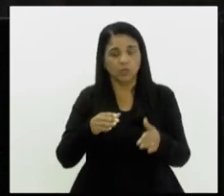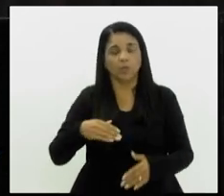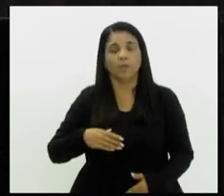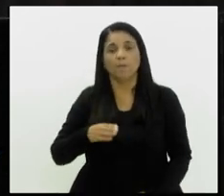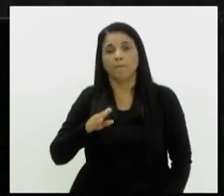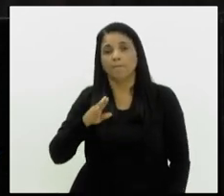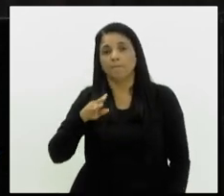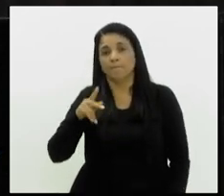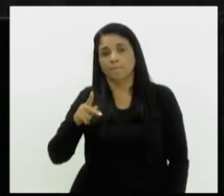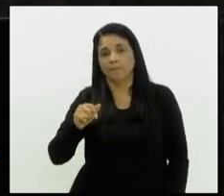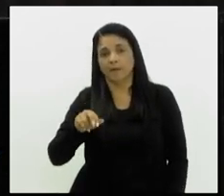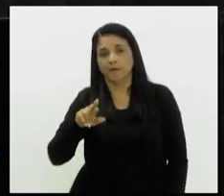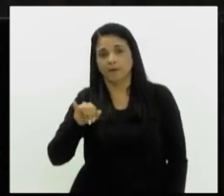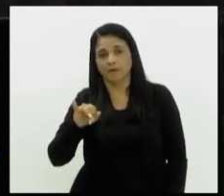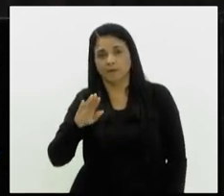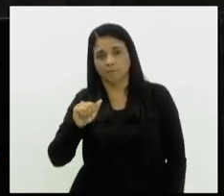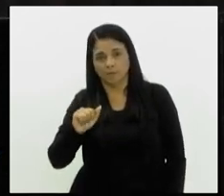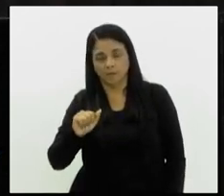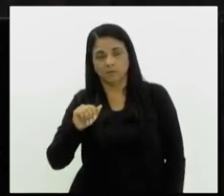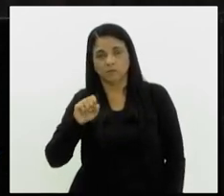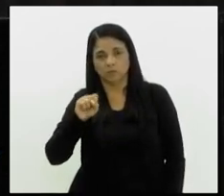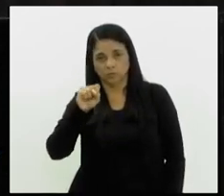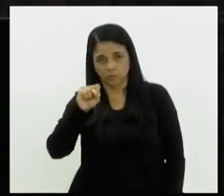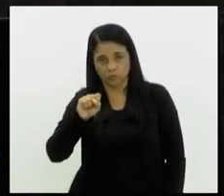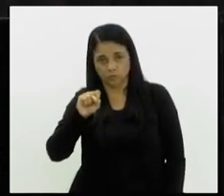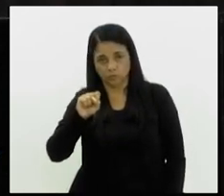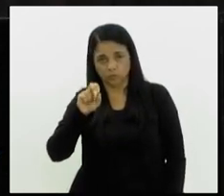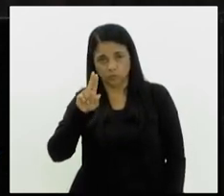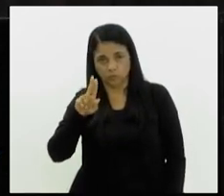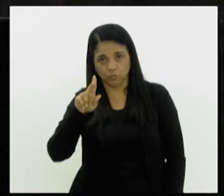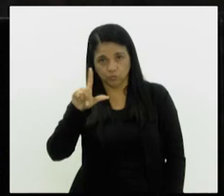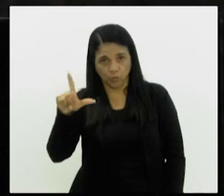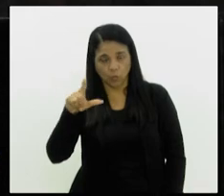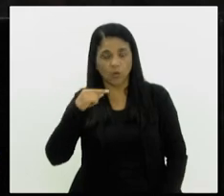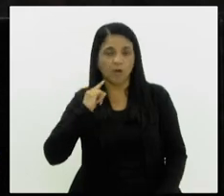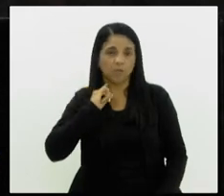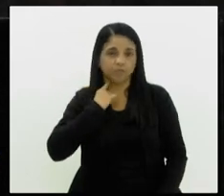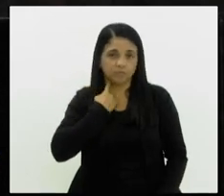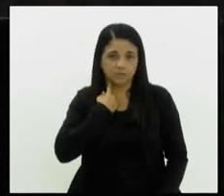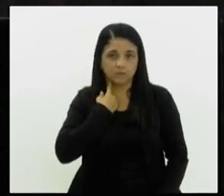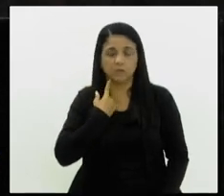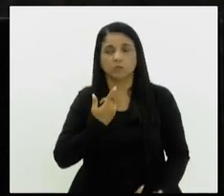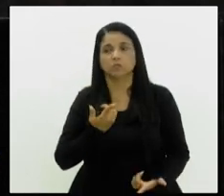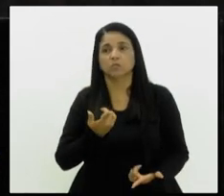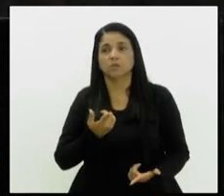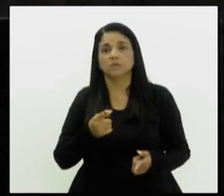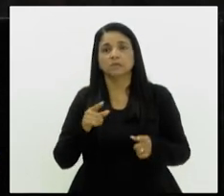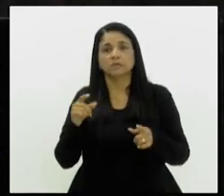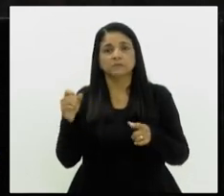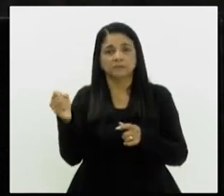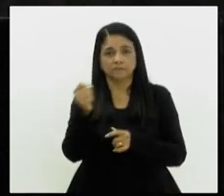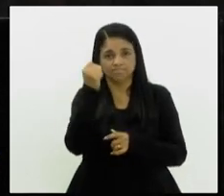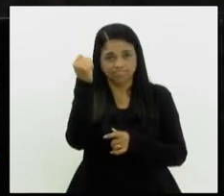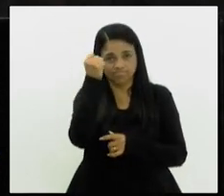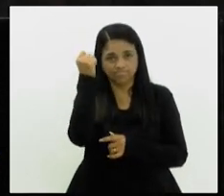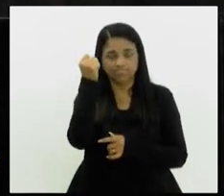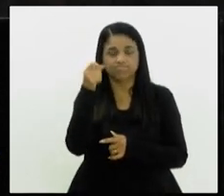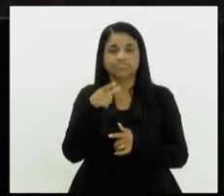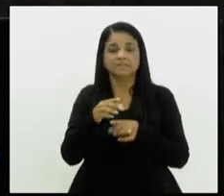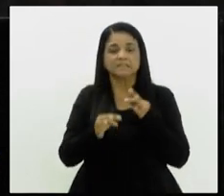termos da poluição hídrica e o grave problema que era tratar essa